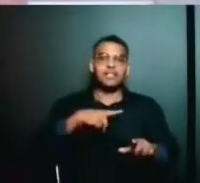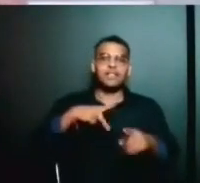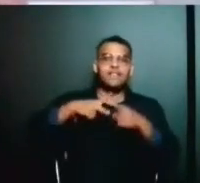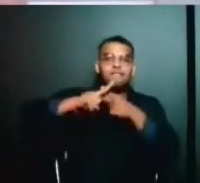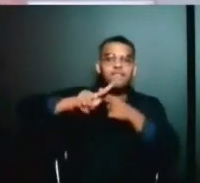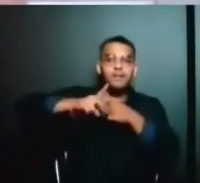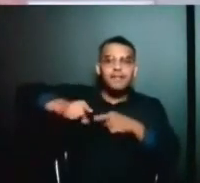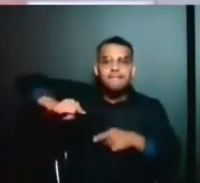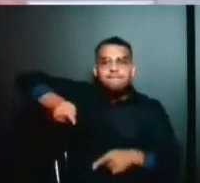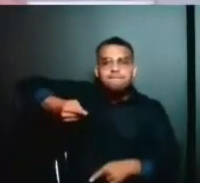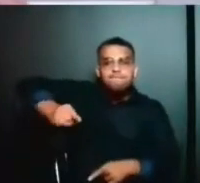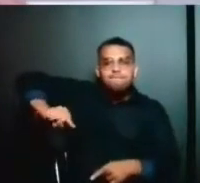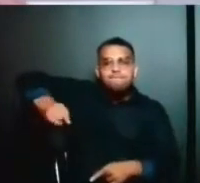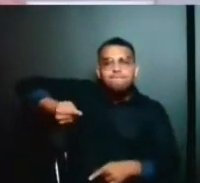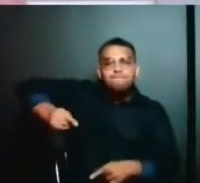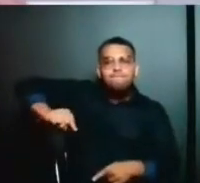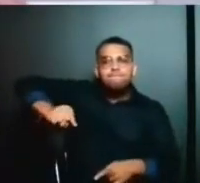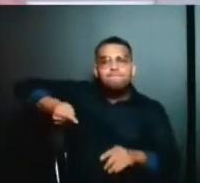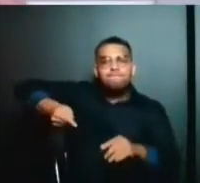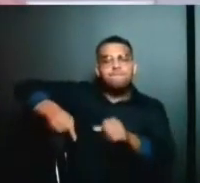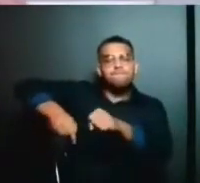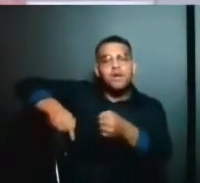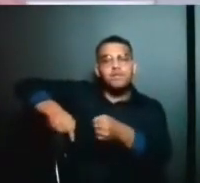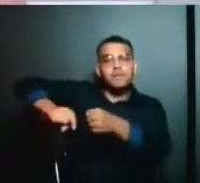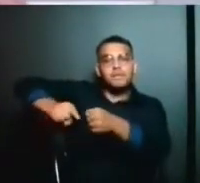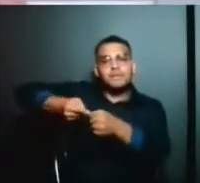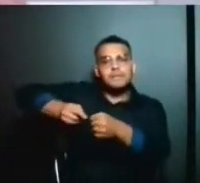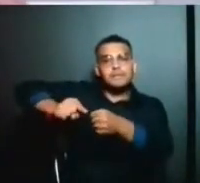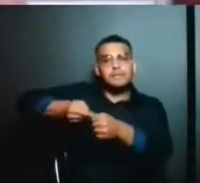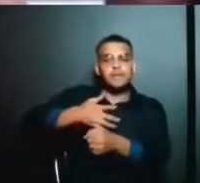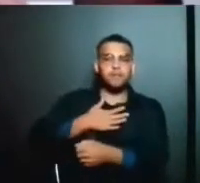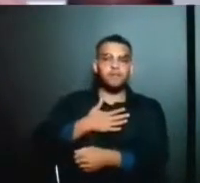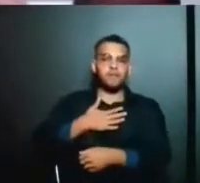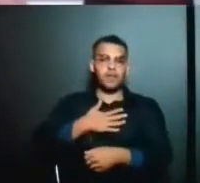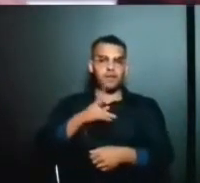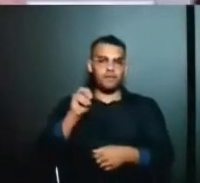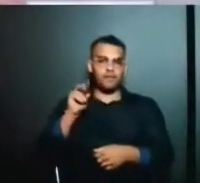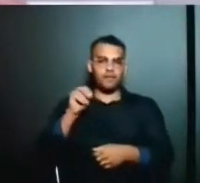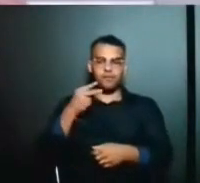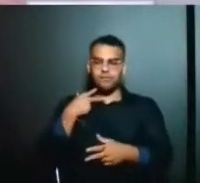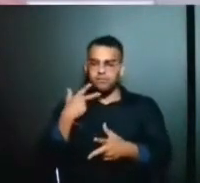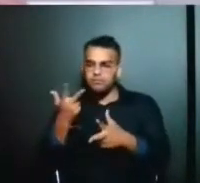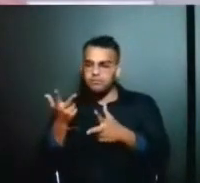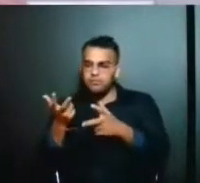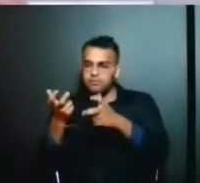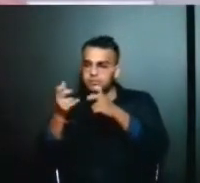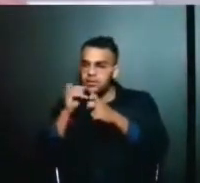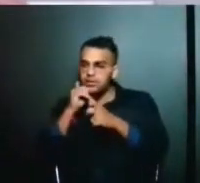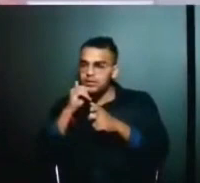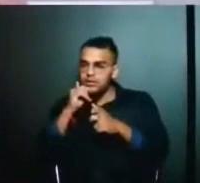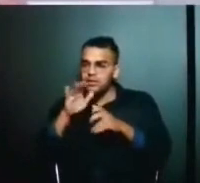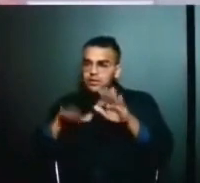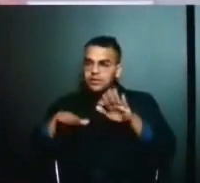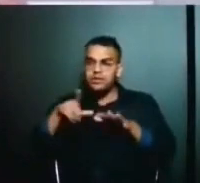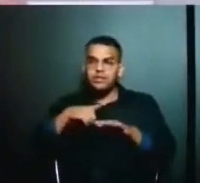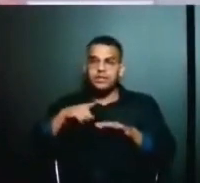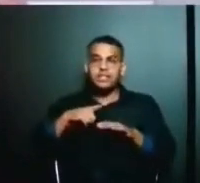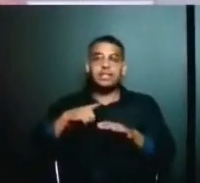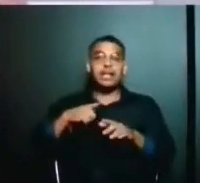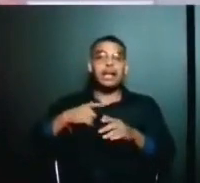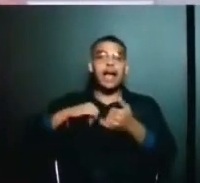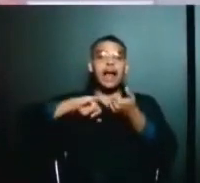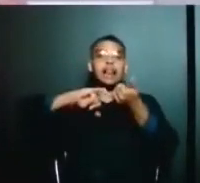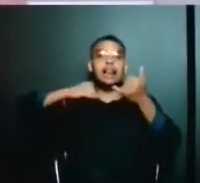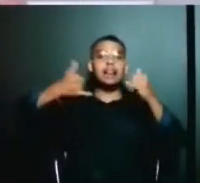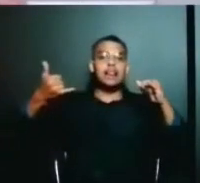para abrir aquela porta, e a minha avó reparava que tinha uma fresta bem pequenininha, enfiava uma linha e puxava o